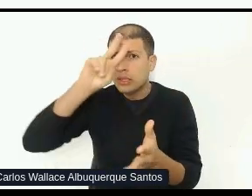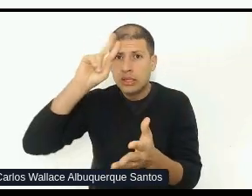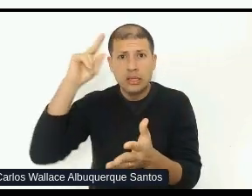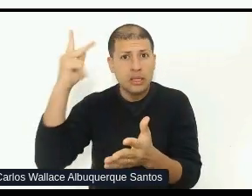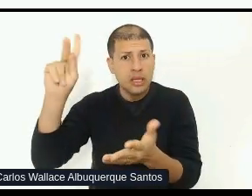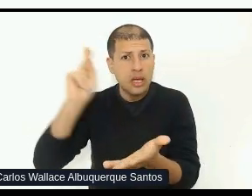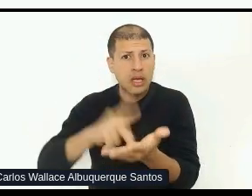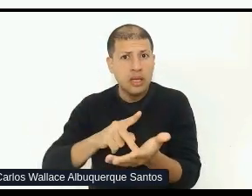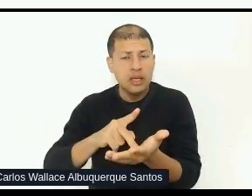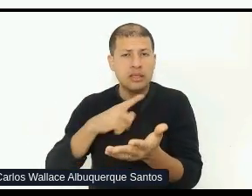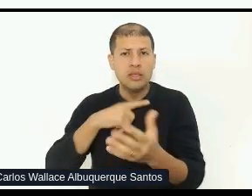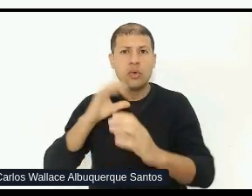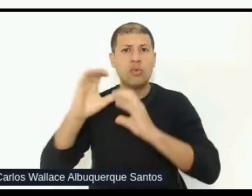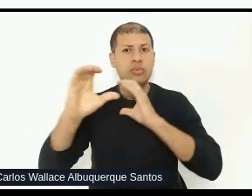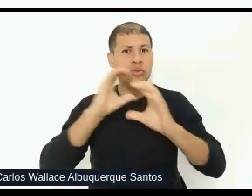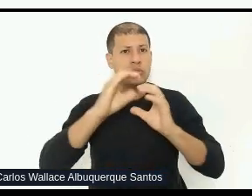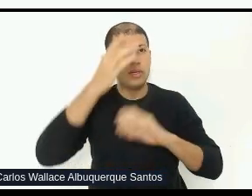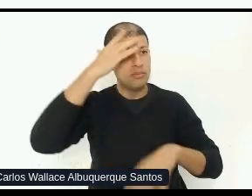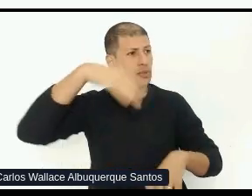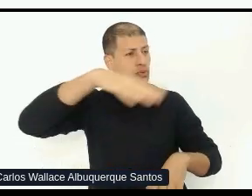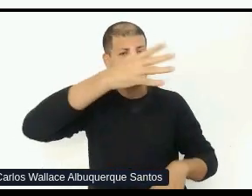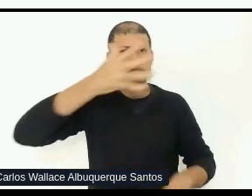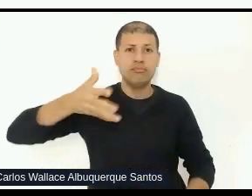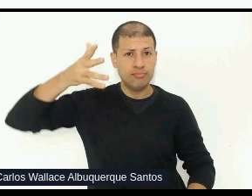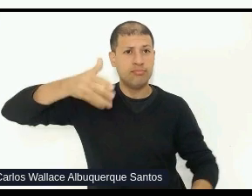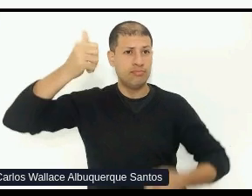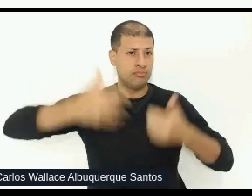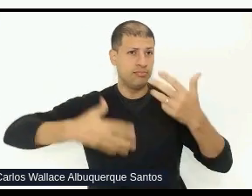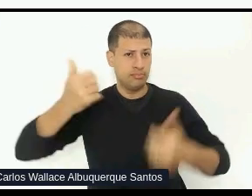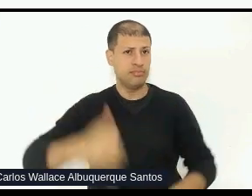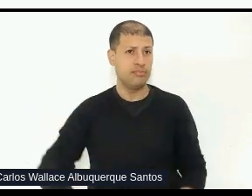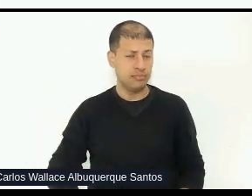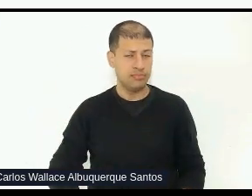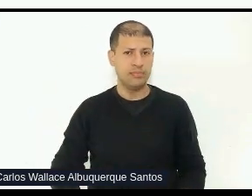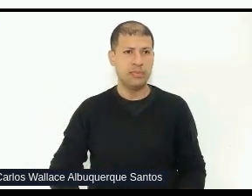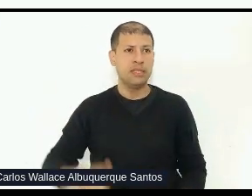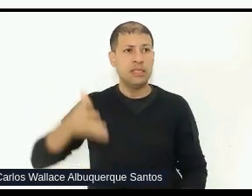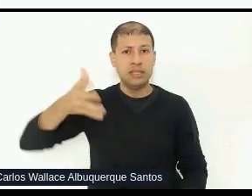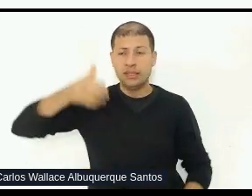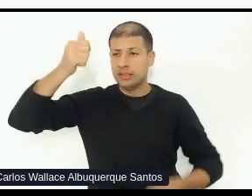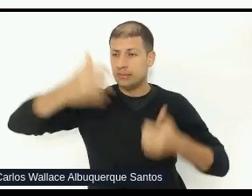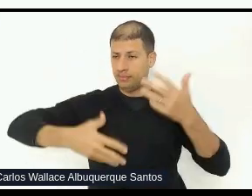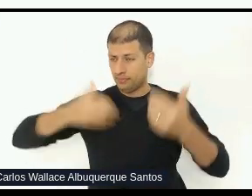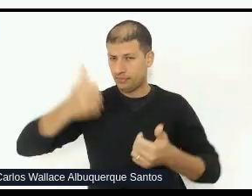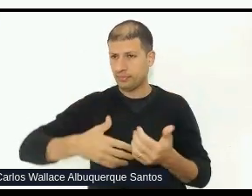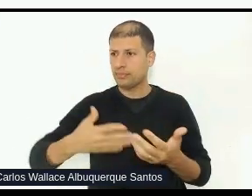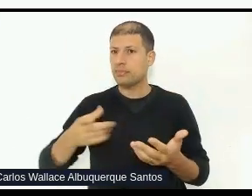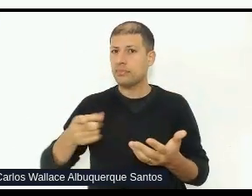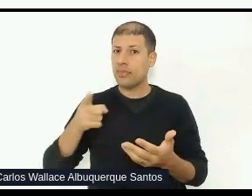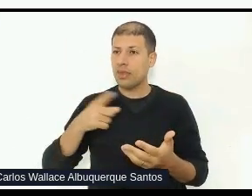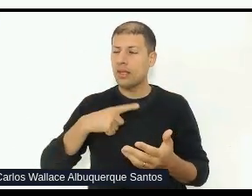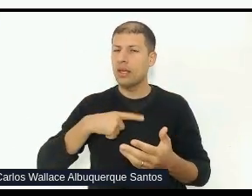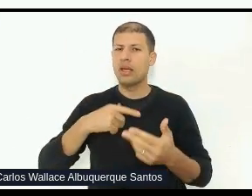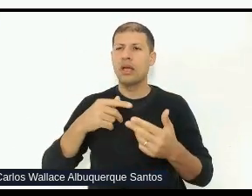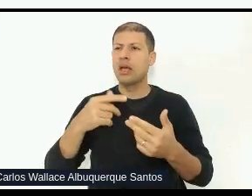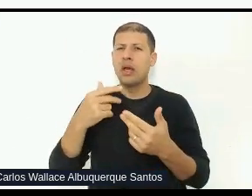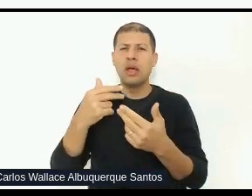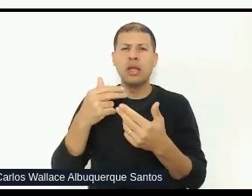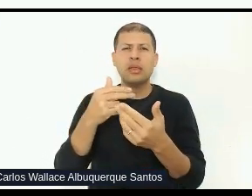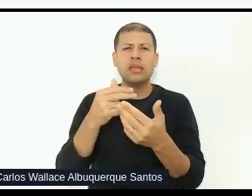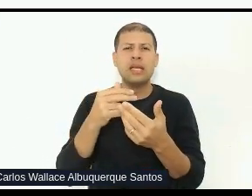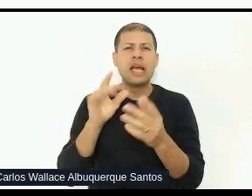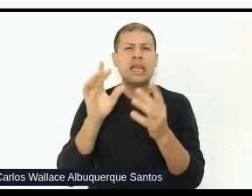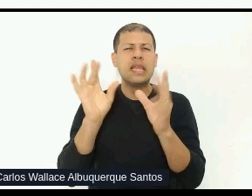de comunicação com as pessoas palestrantes. Nossa palestra é justamente como acolher as questões de diversidade dentro da